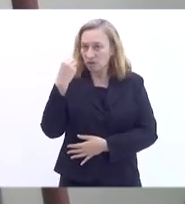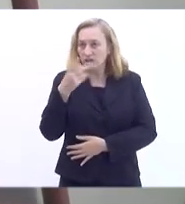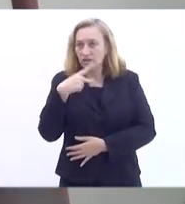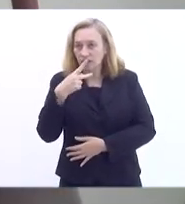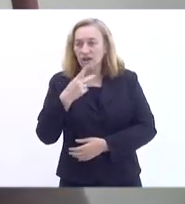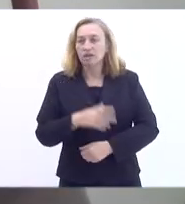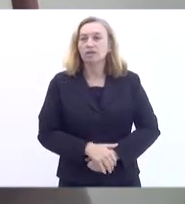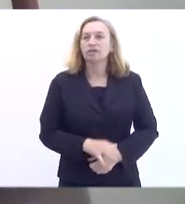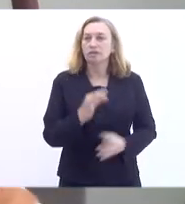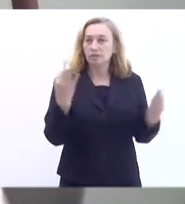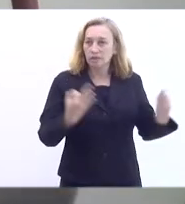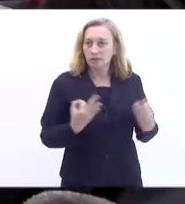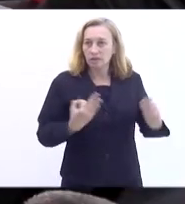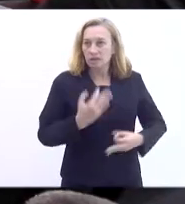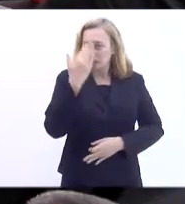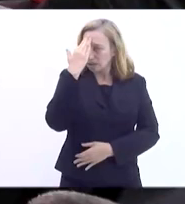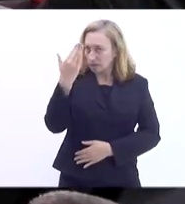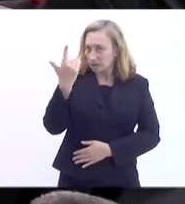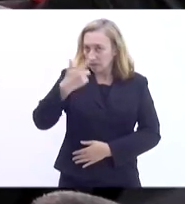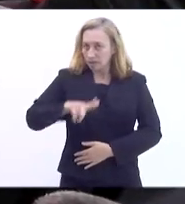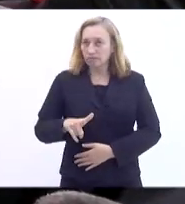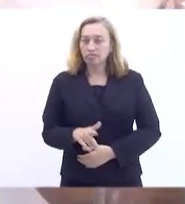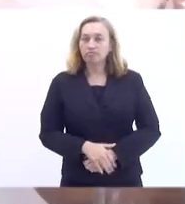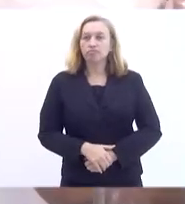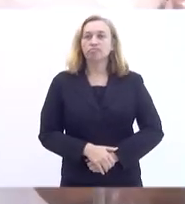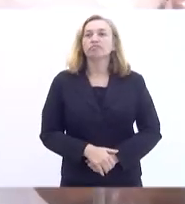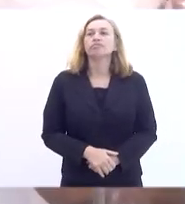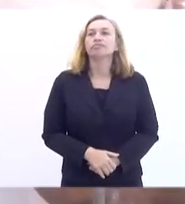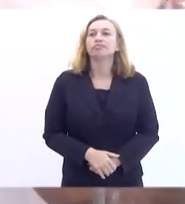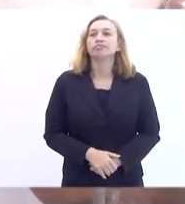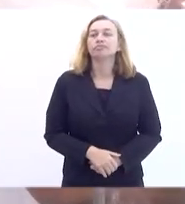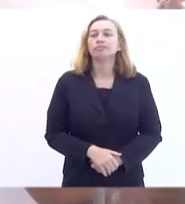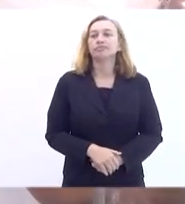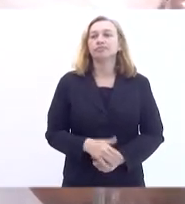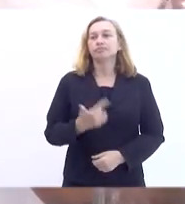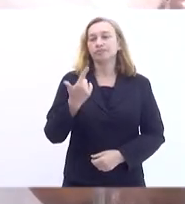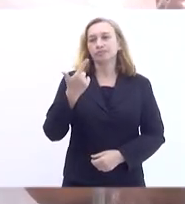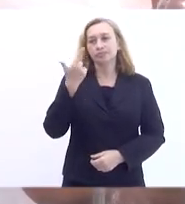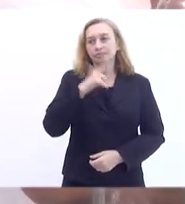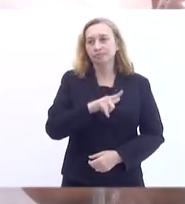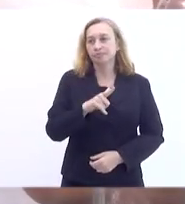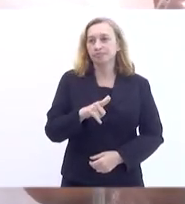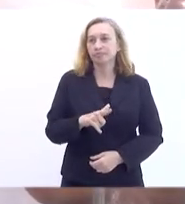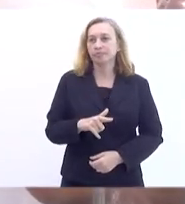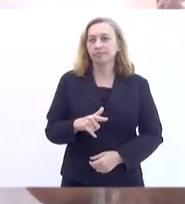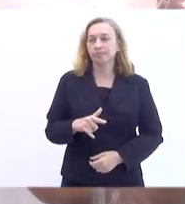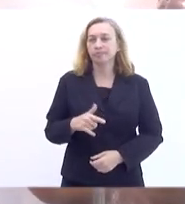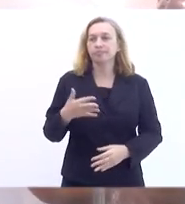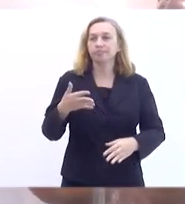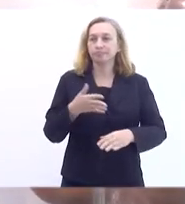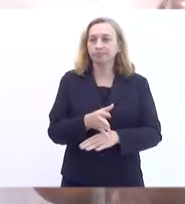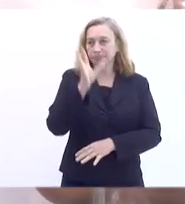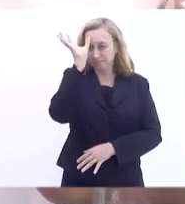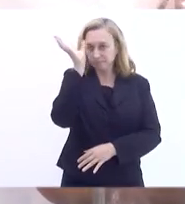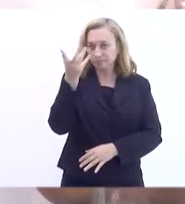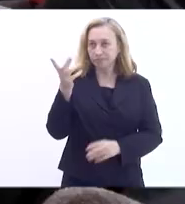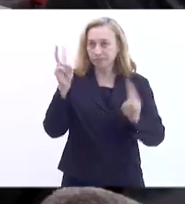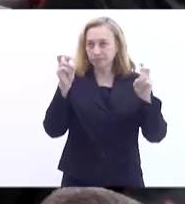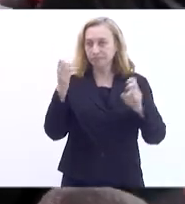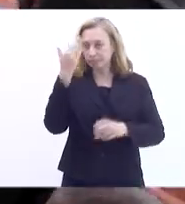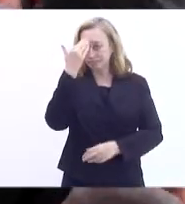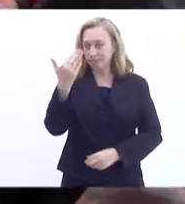comentar é feito isso agradecer mais uma vez e tentar ver se a gente consegue de uma vez por todas chegar a uma solução Oi